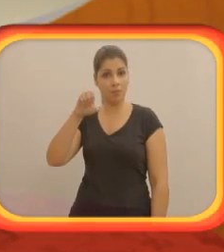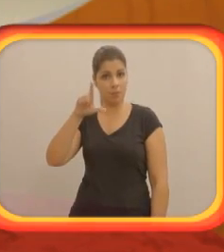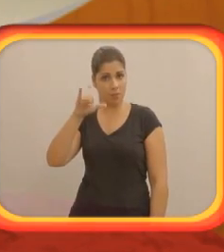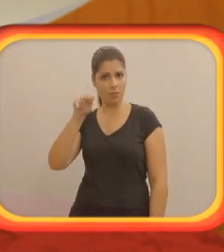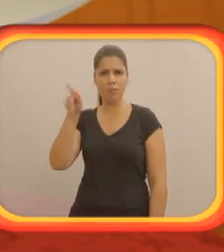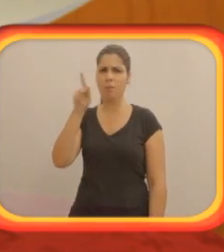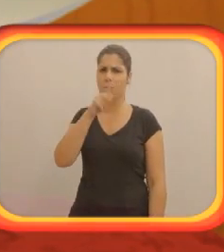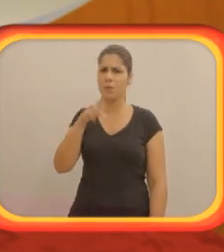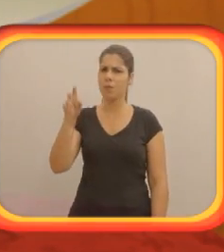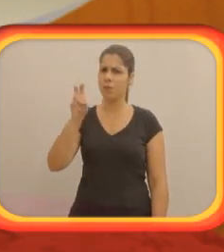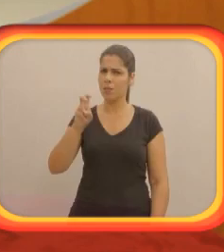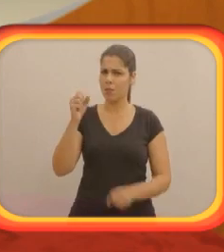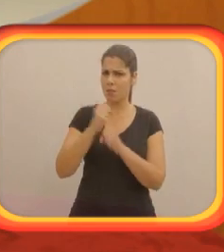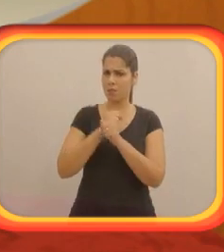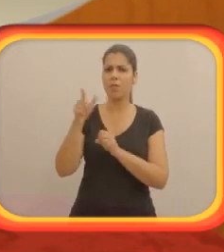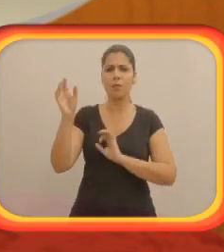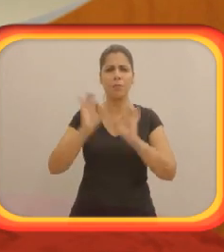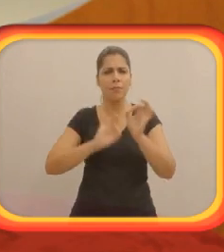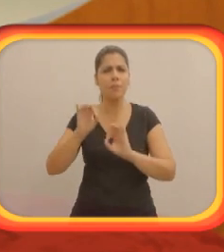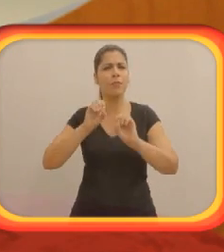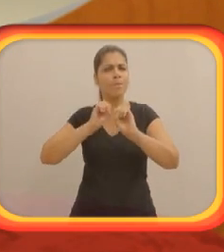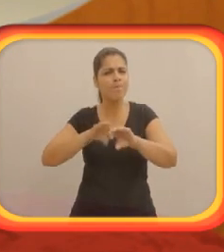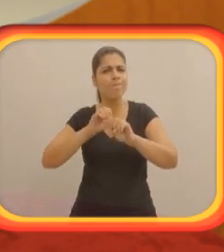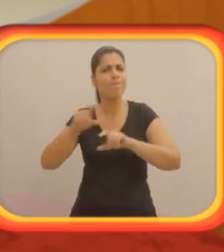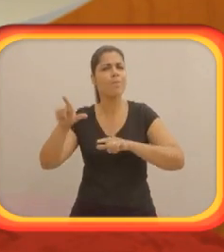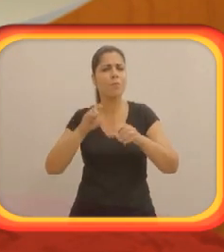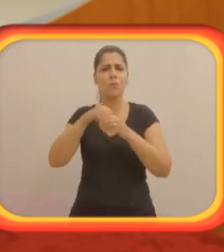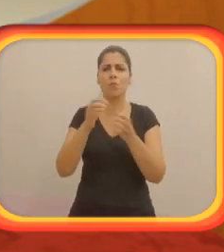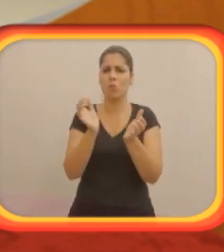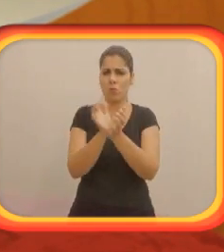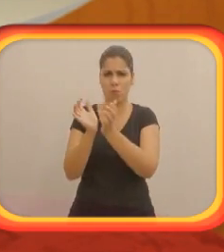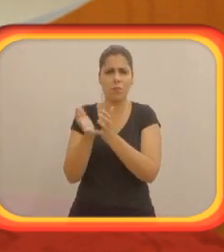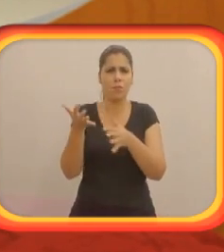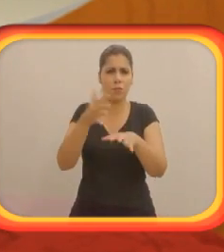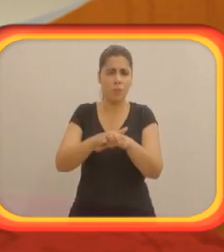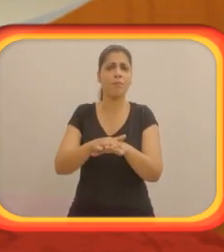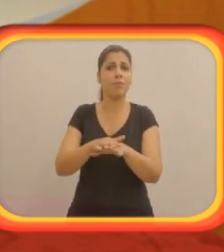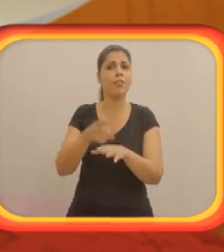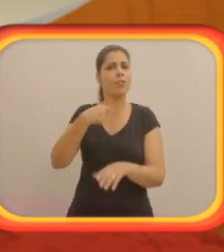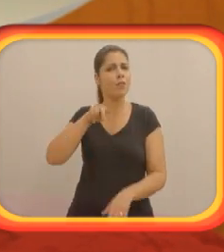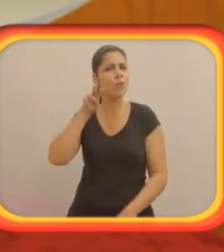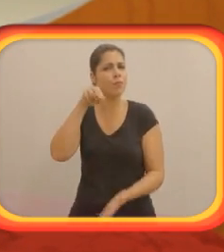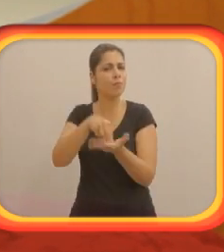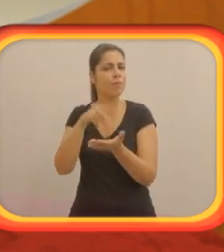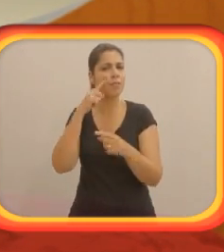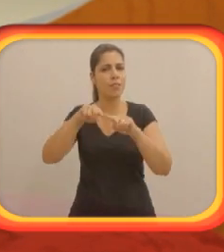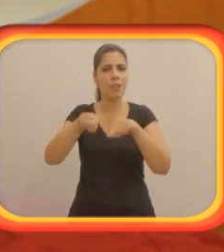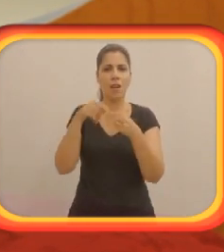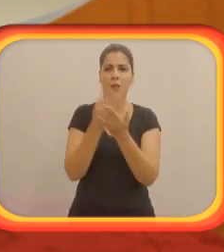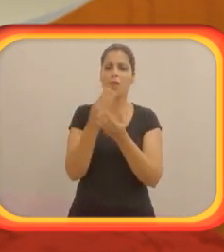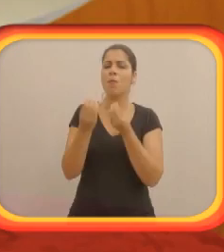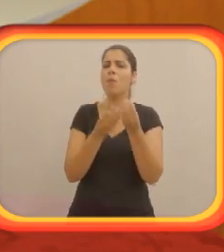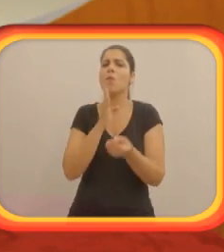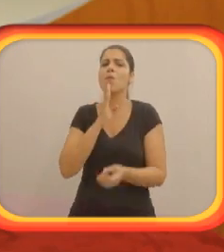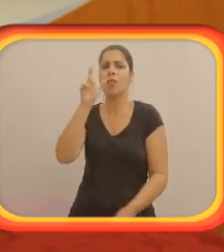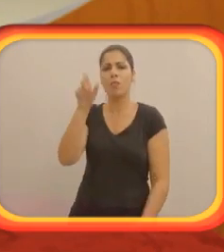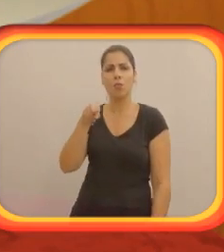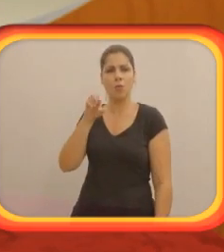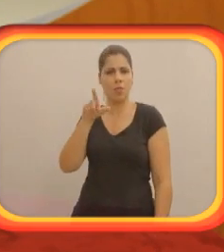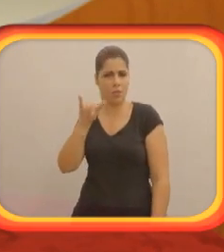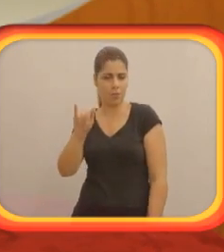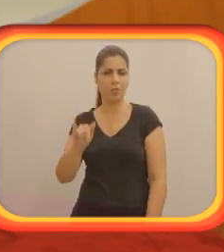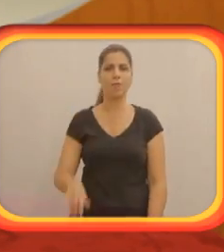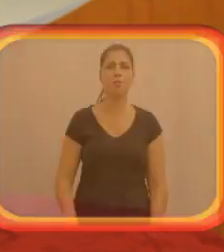Noeli é professora do 5º ano. Ela se preparou bastante para trabalhar com turmas inclusivas. Vamos até a sala de aula de Noeli